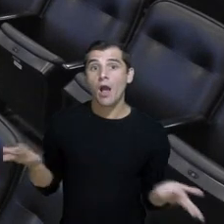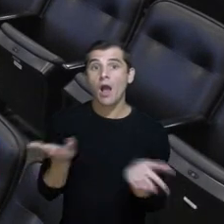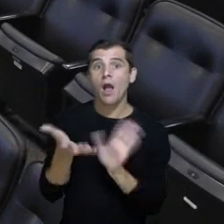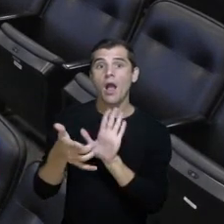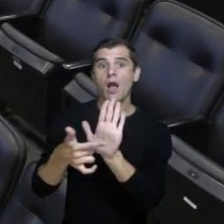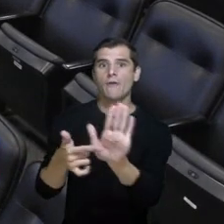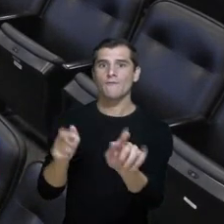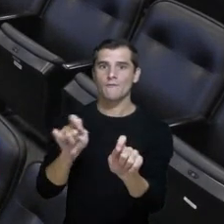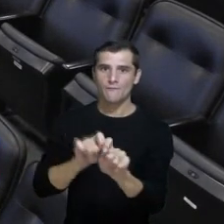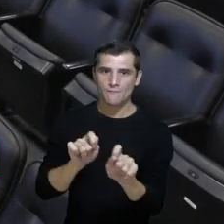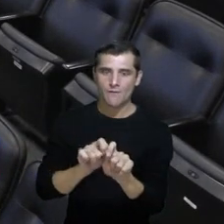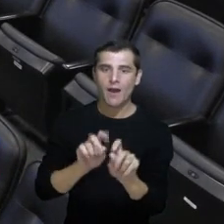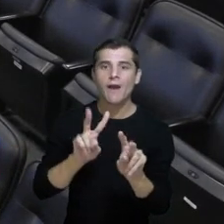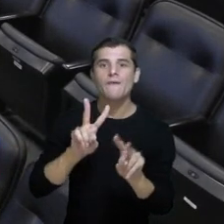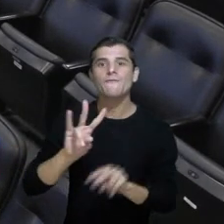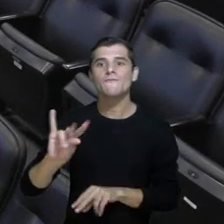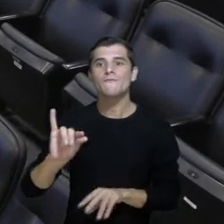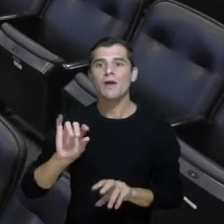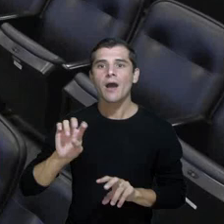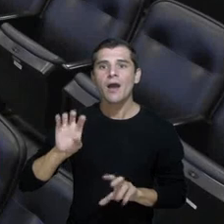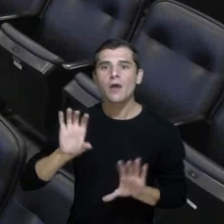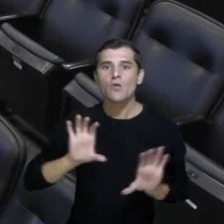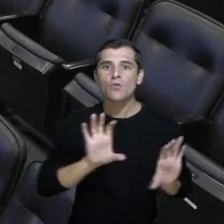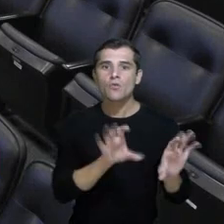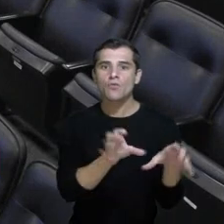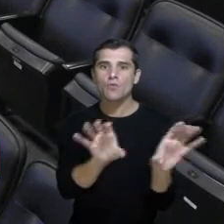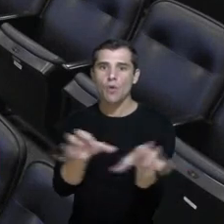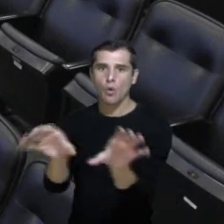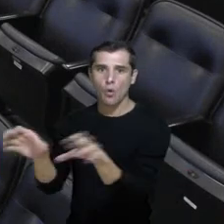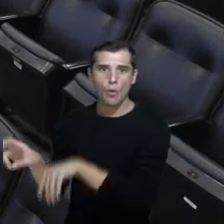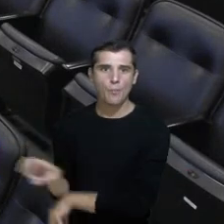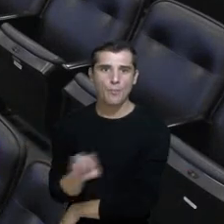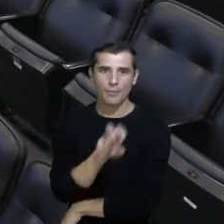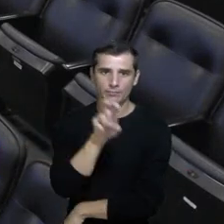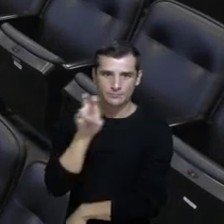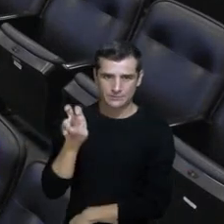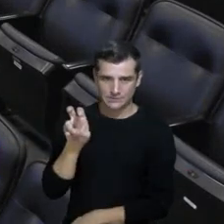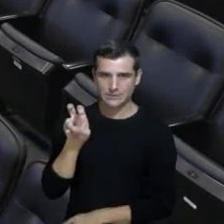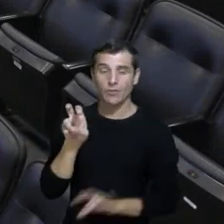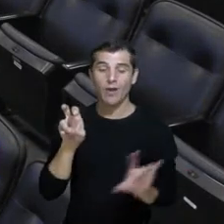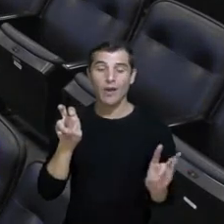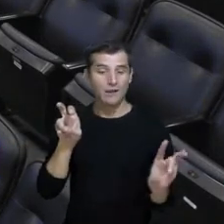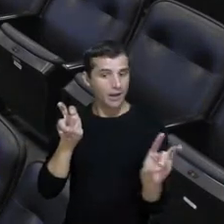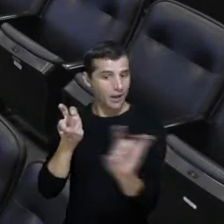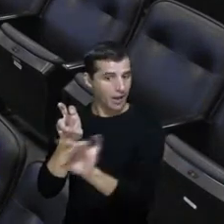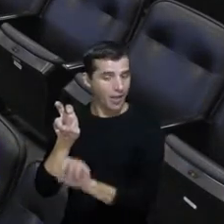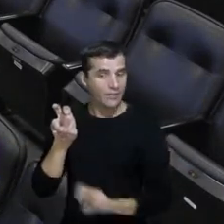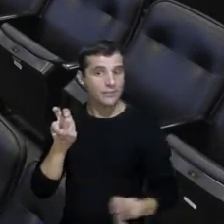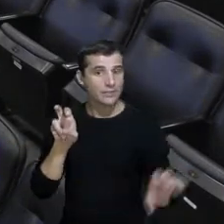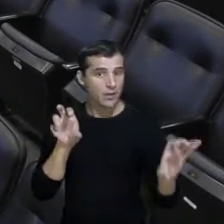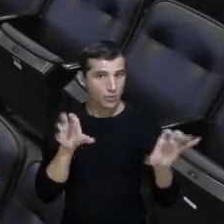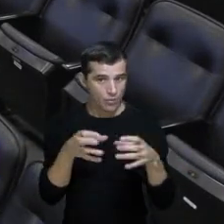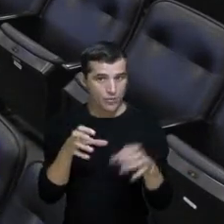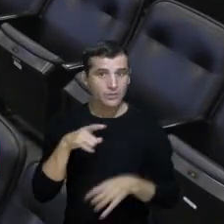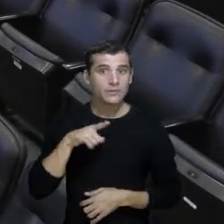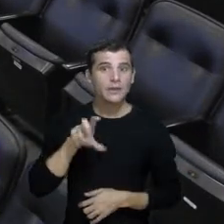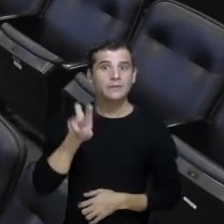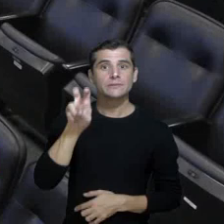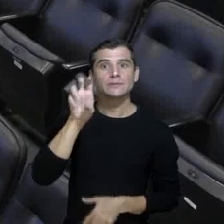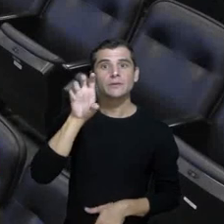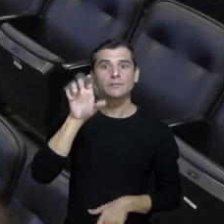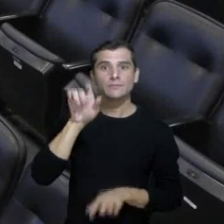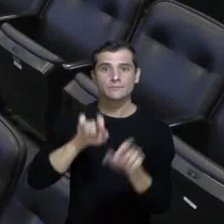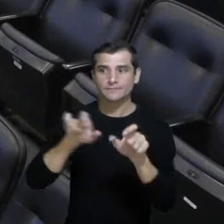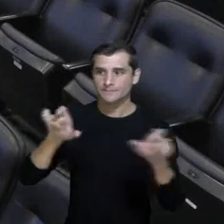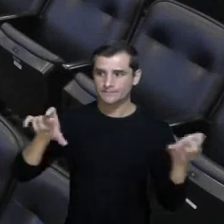uns cinco grupos de cinco pessoas vamos ver se a gente consegue então procurem movim um pouquinho aqui até para que a gente possa ter